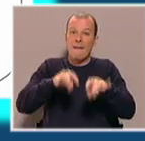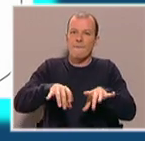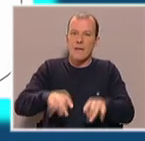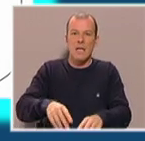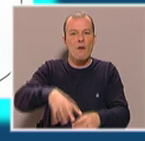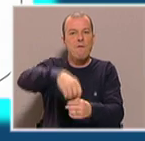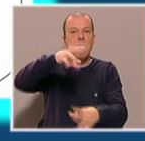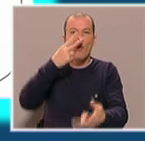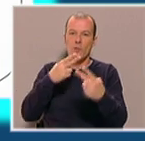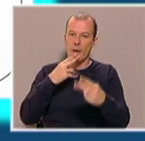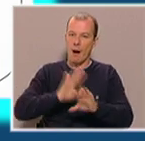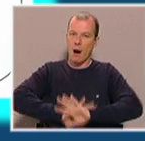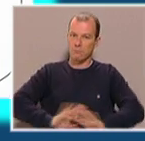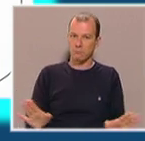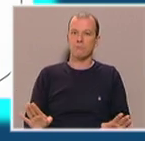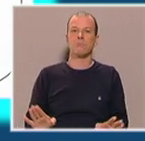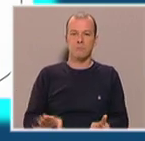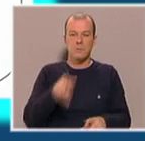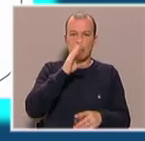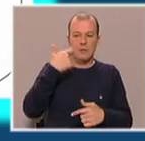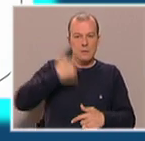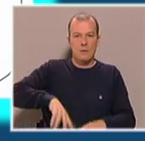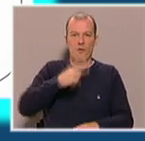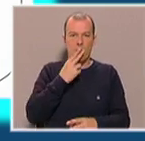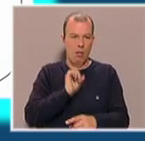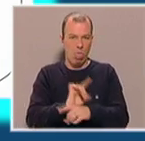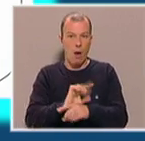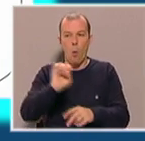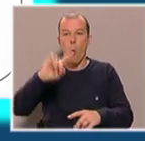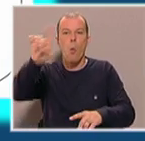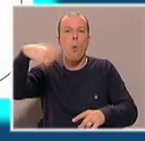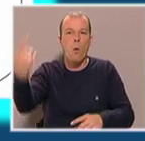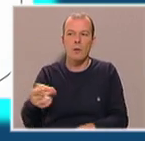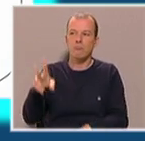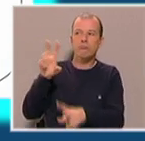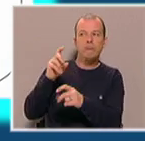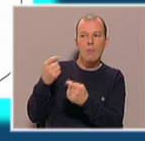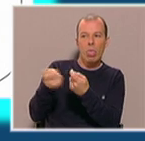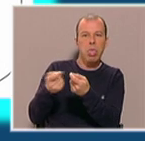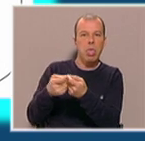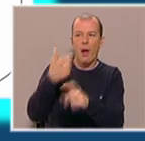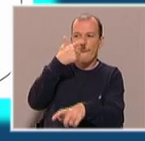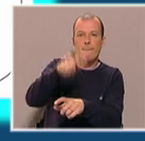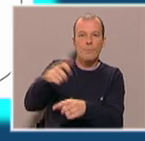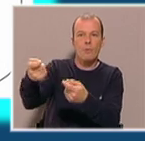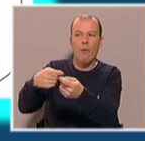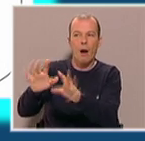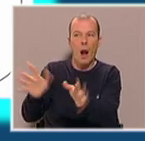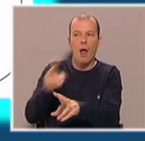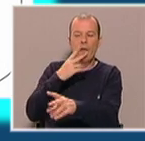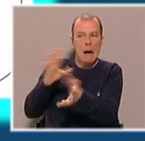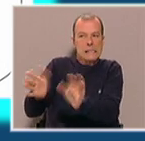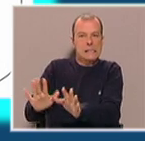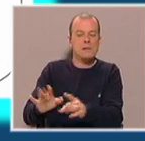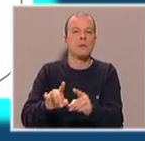fumo do tabaco, seja fumador, um fumador ativo ou mesmo fumador passivo, não devemos estar ao pé de pessoas que estejam a fumar,